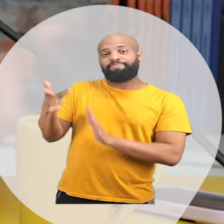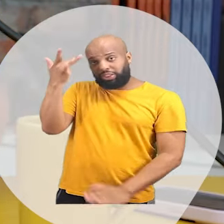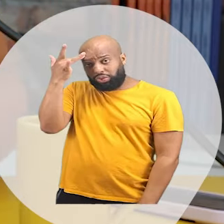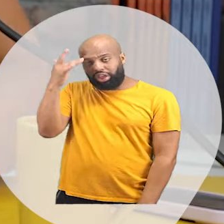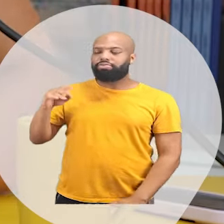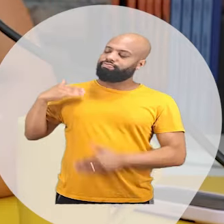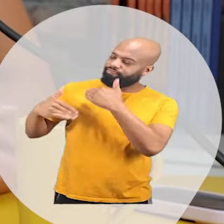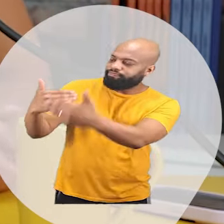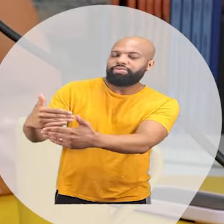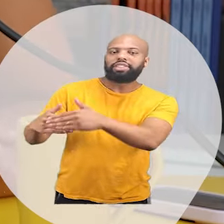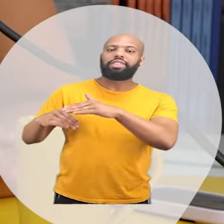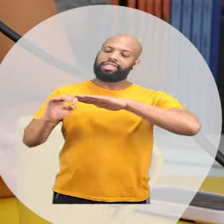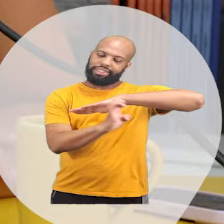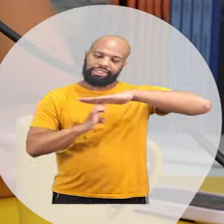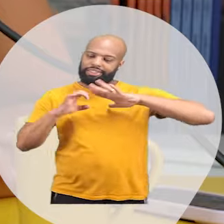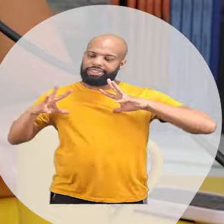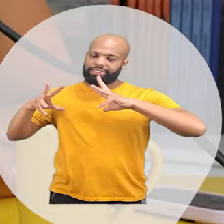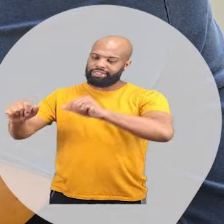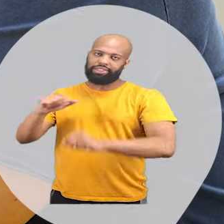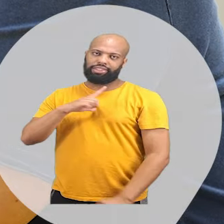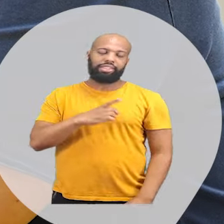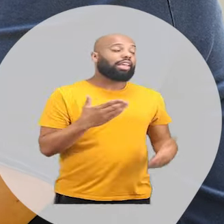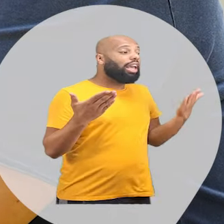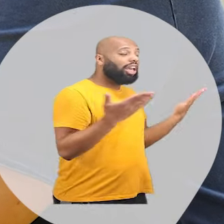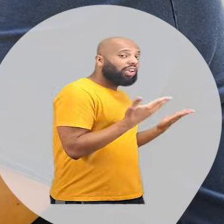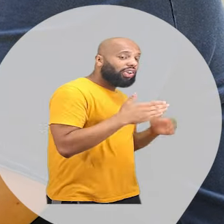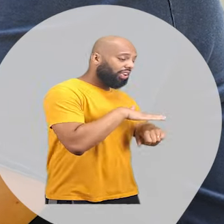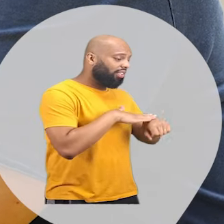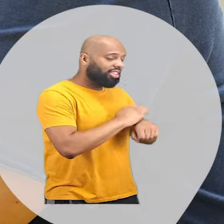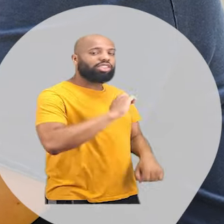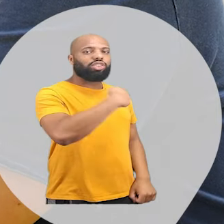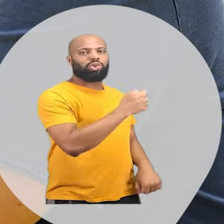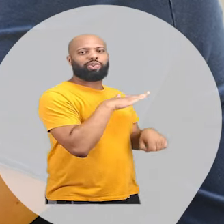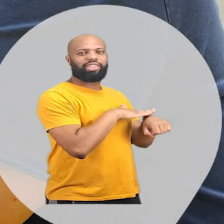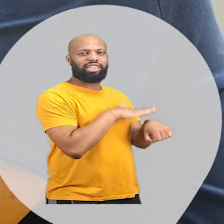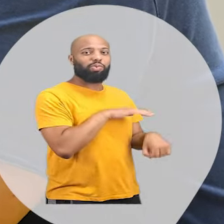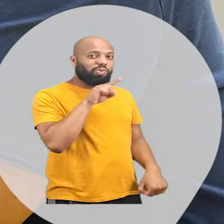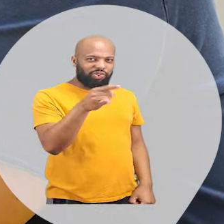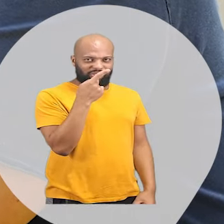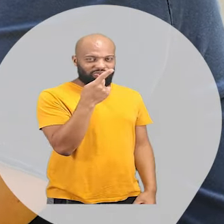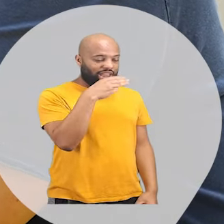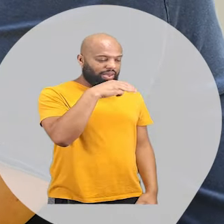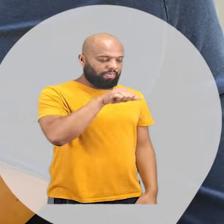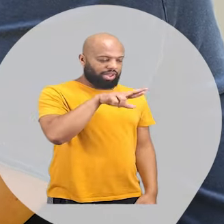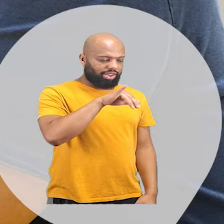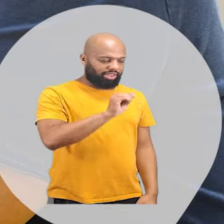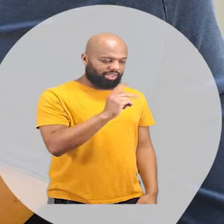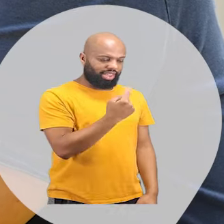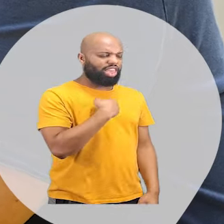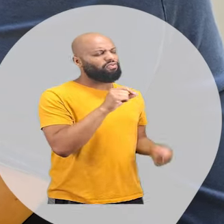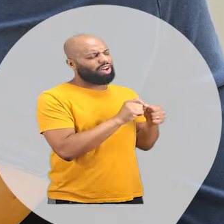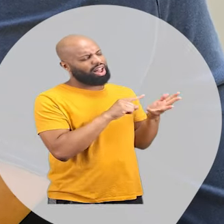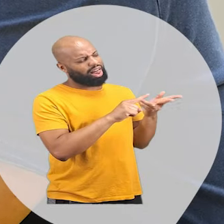maturação que toda empresa tem vamos falar de tempo então é você traz então Mariah aqui